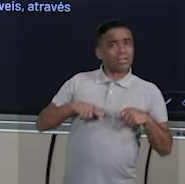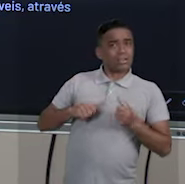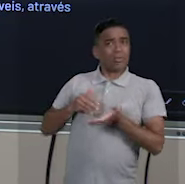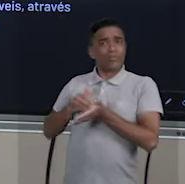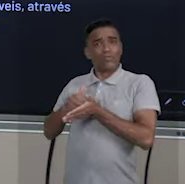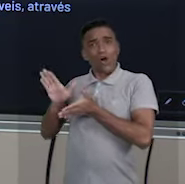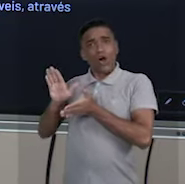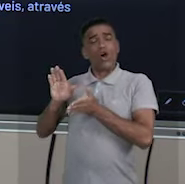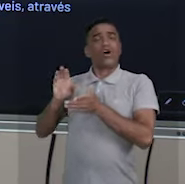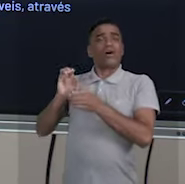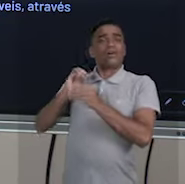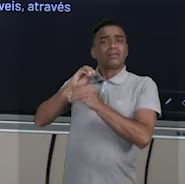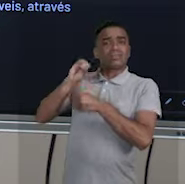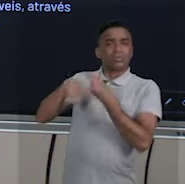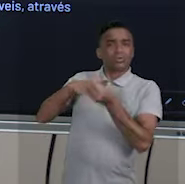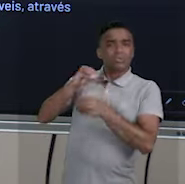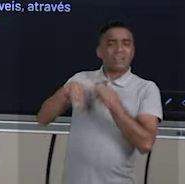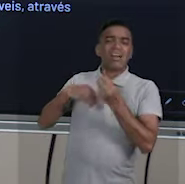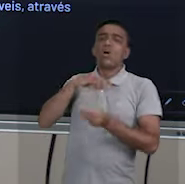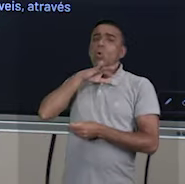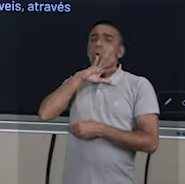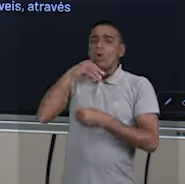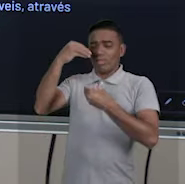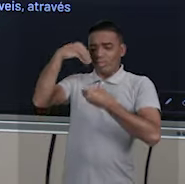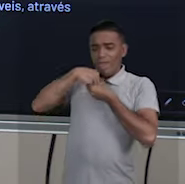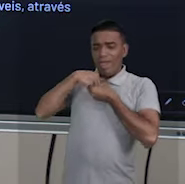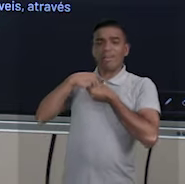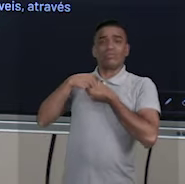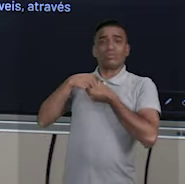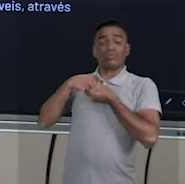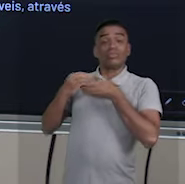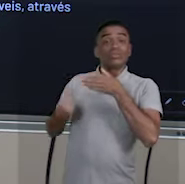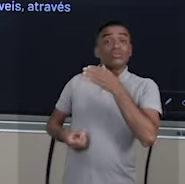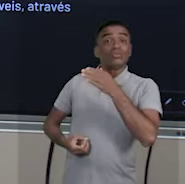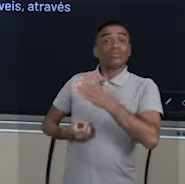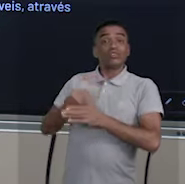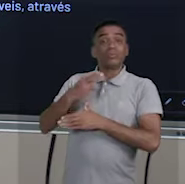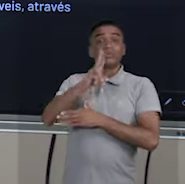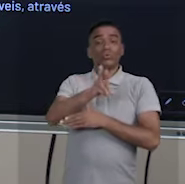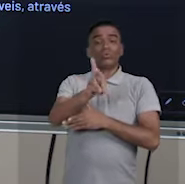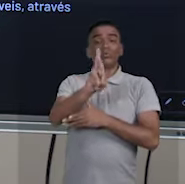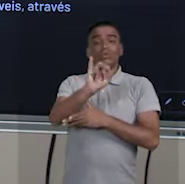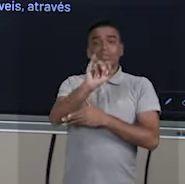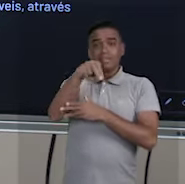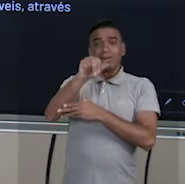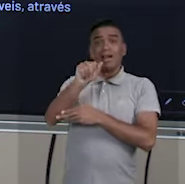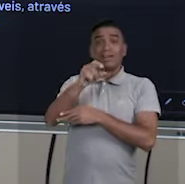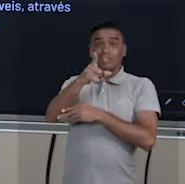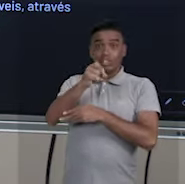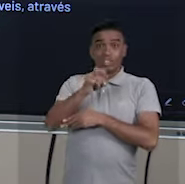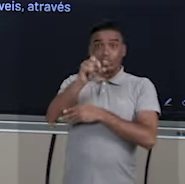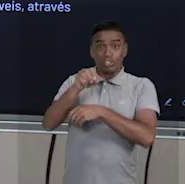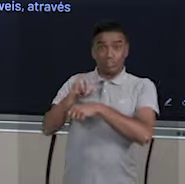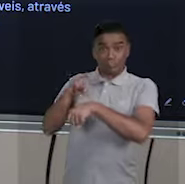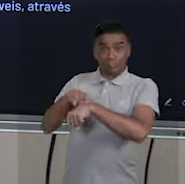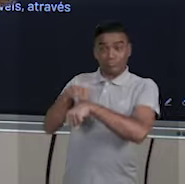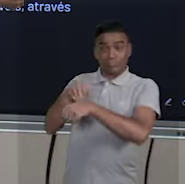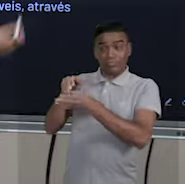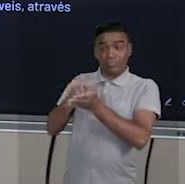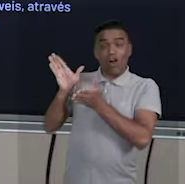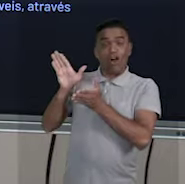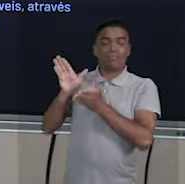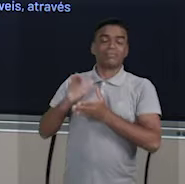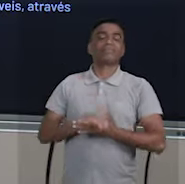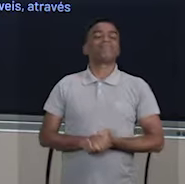das substâncias indesejáveis do nosso corpo através da formação da urina, beleza?